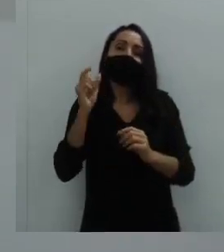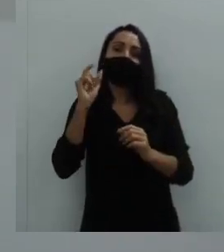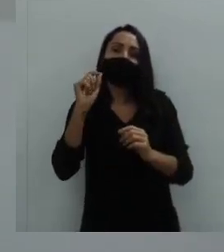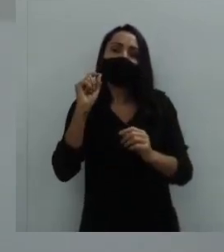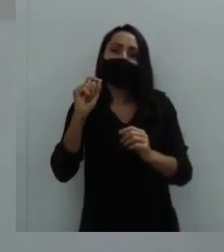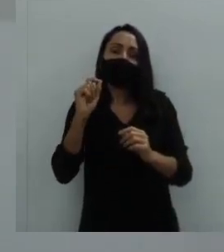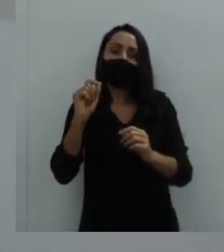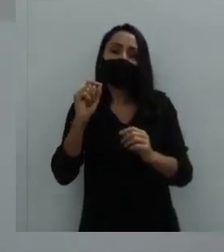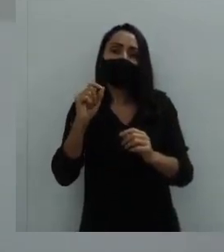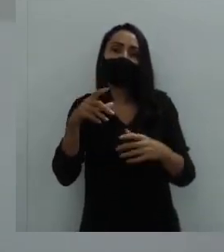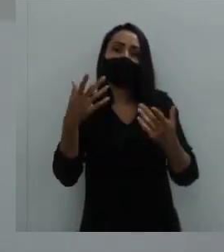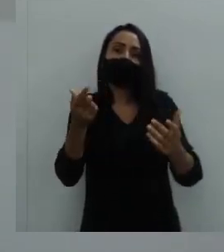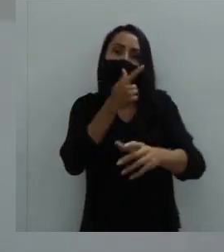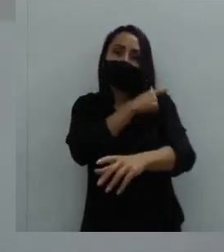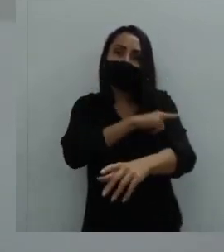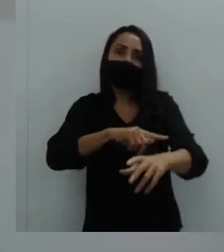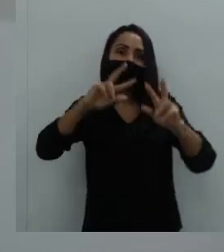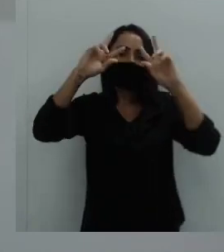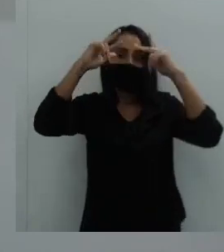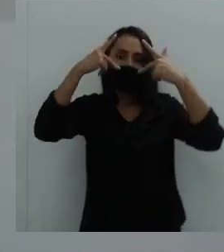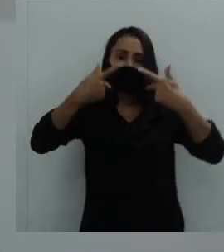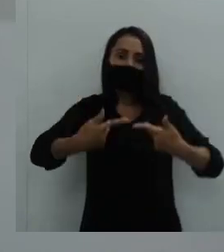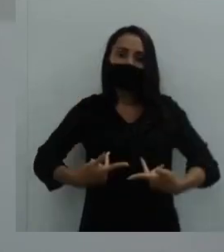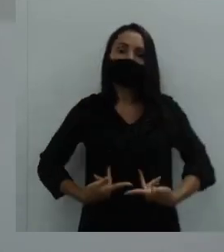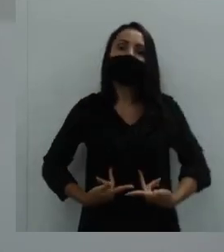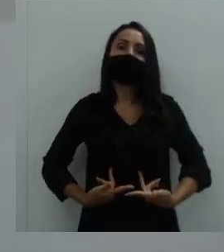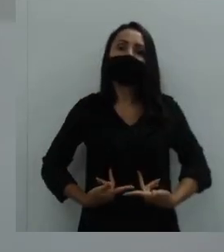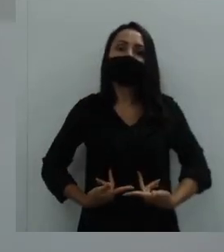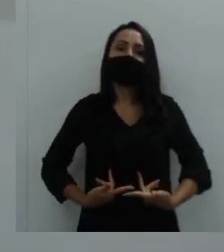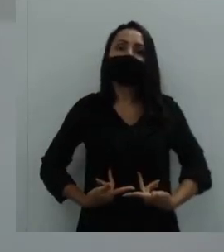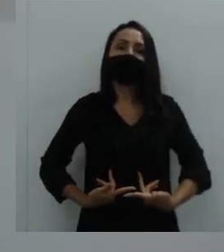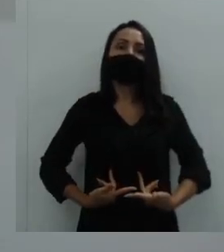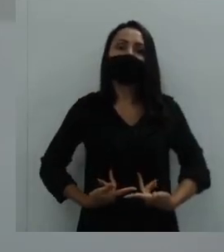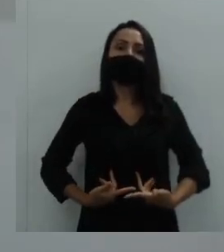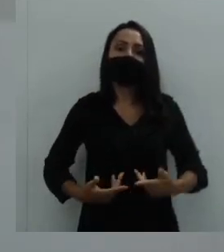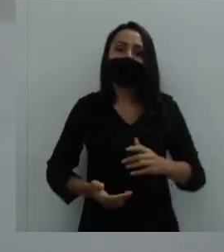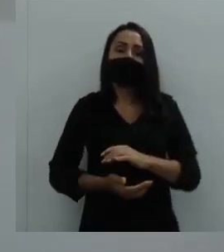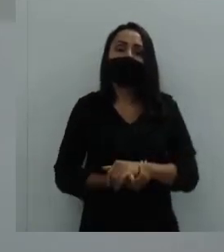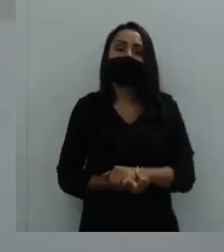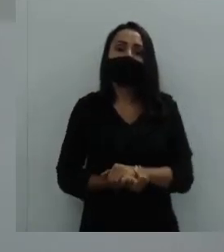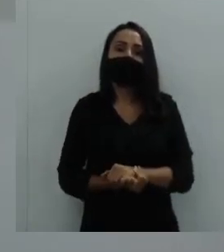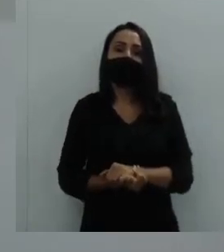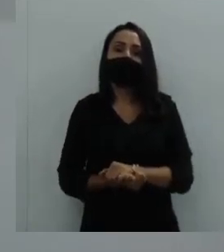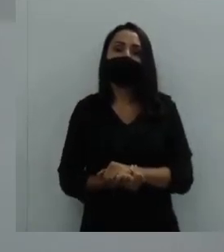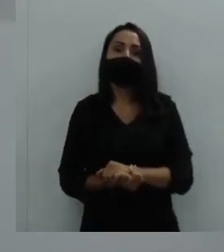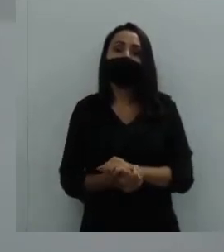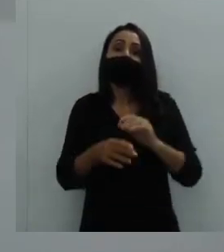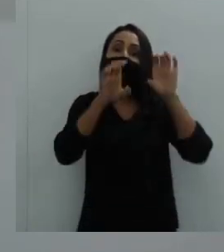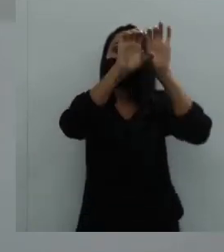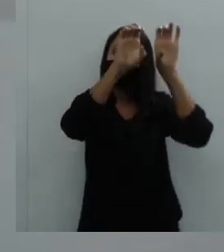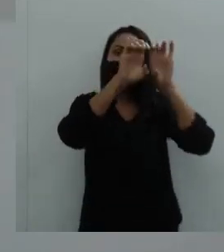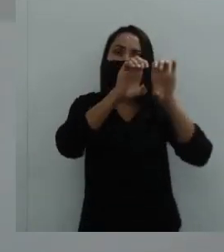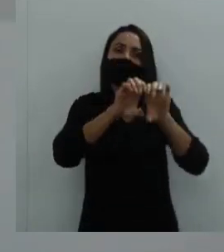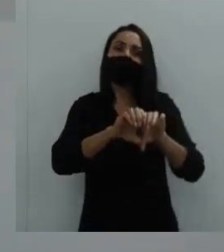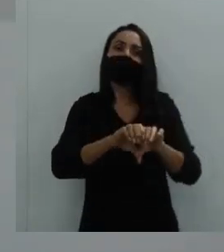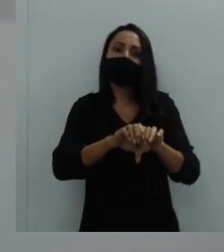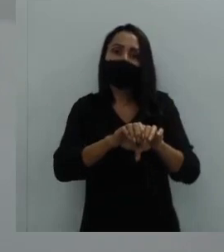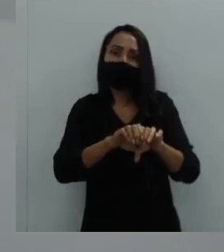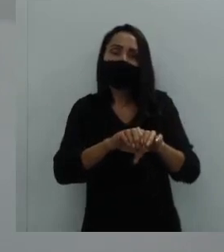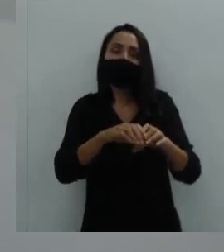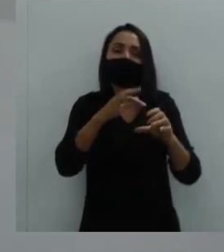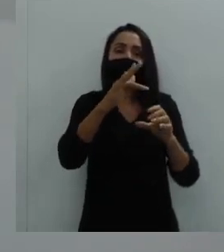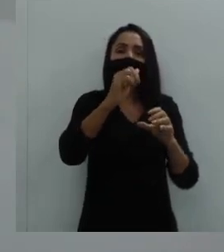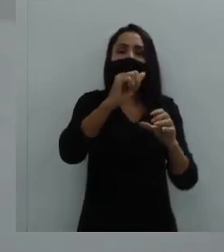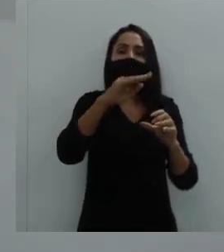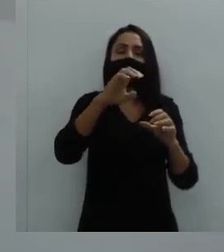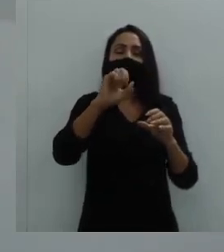das atitudes humanas. Então lembrem-se disso, é alegoria. E a estrutura da fábula tem servido